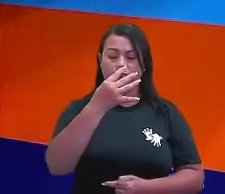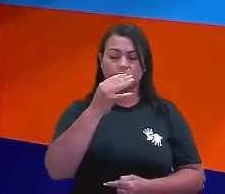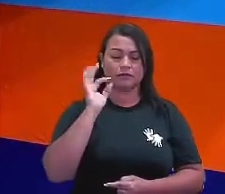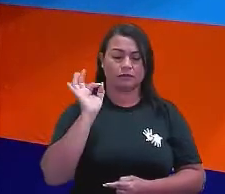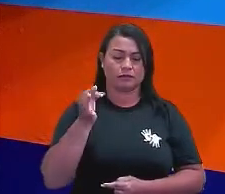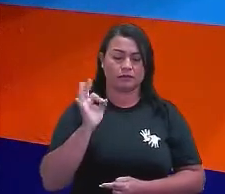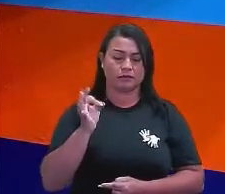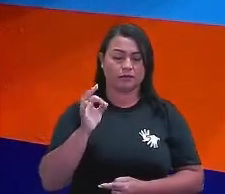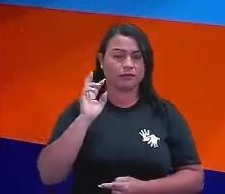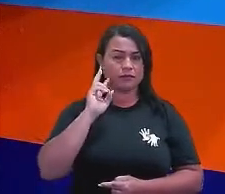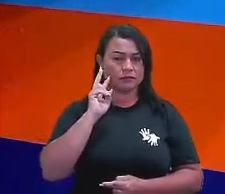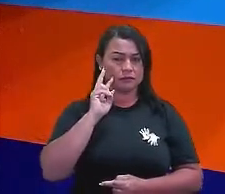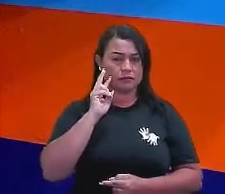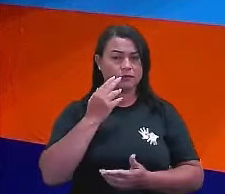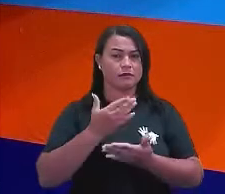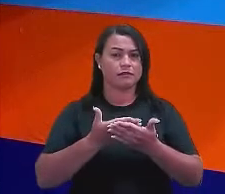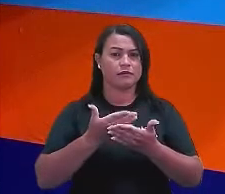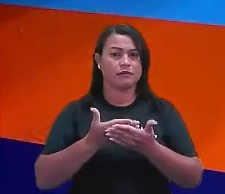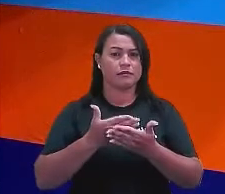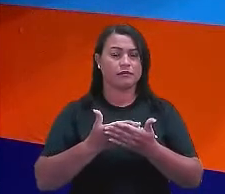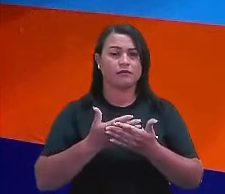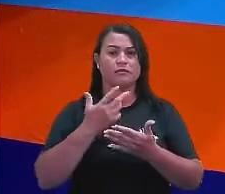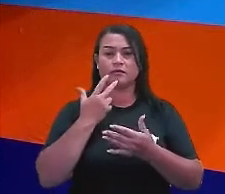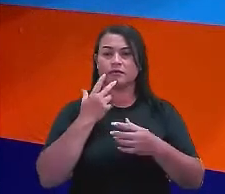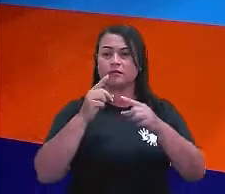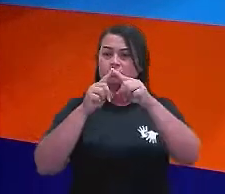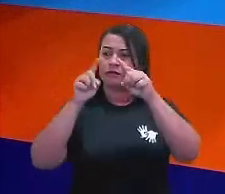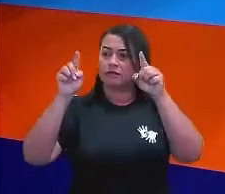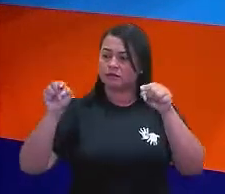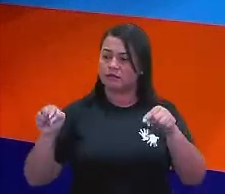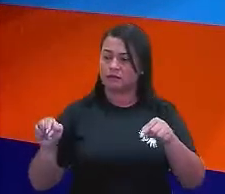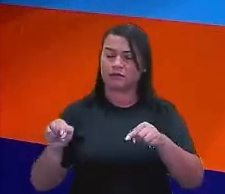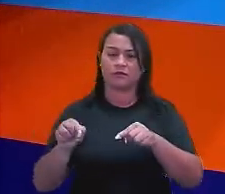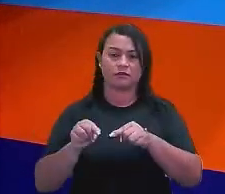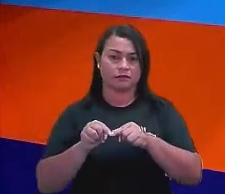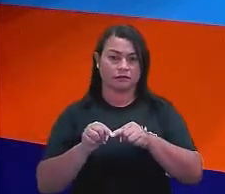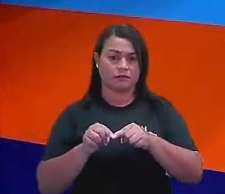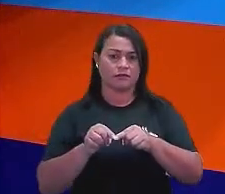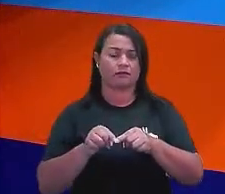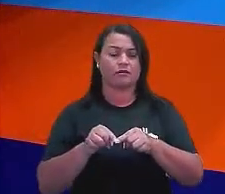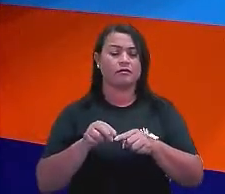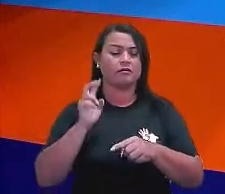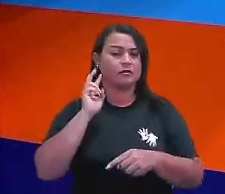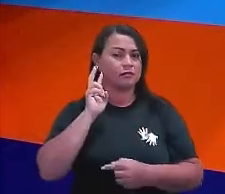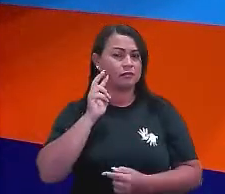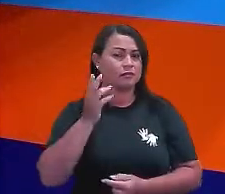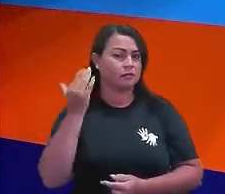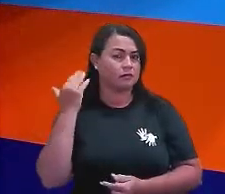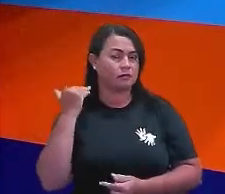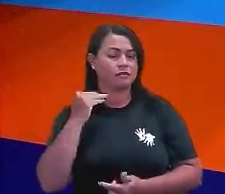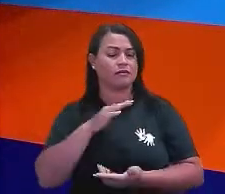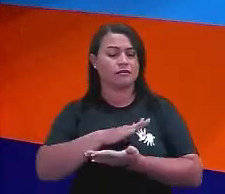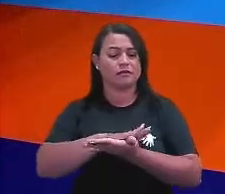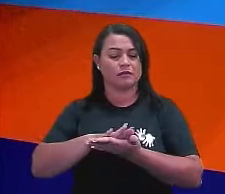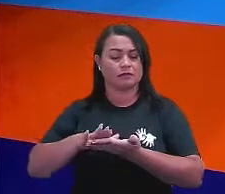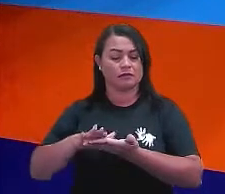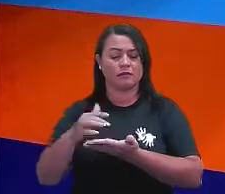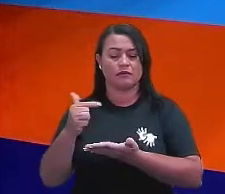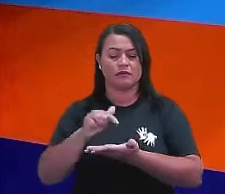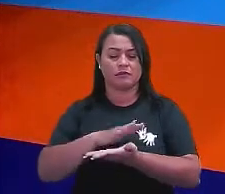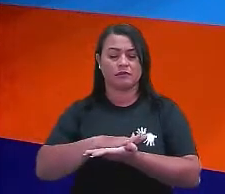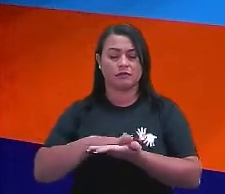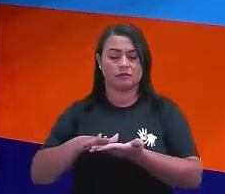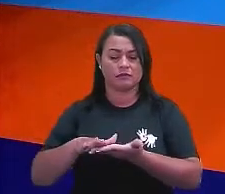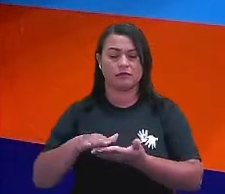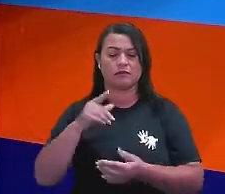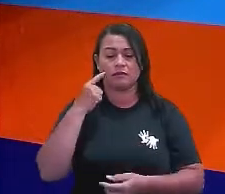reto. Lembra da nossa aula de ângulos retos e ângulos não retos? Tá? Nós já tivemos uma aula sobre ângulo. E aí,